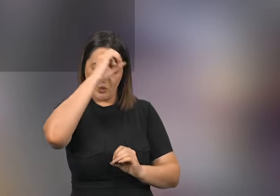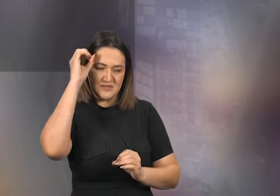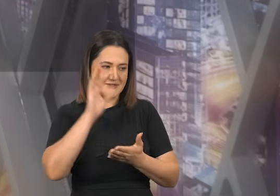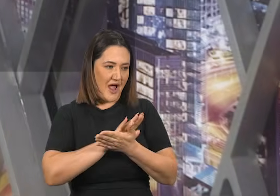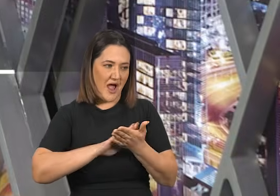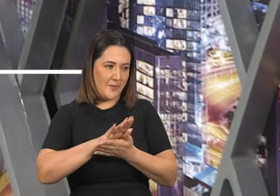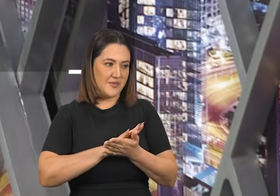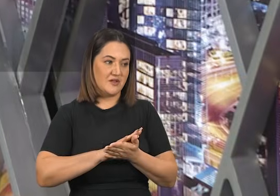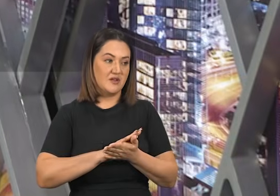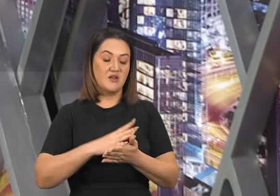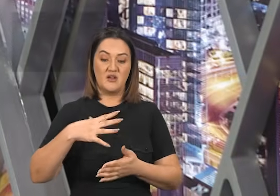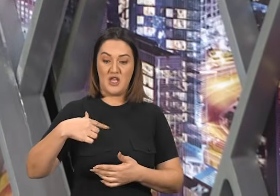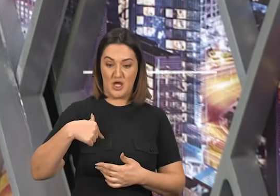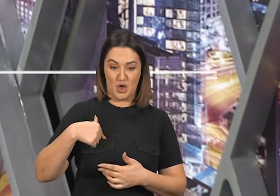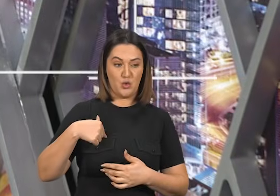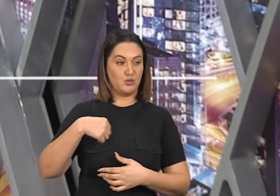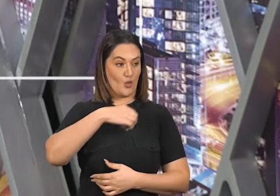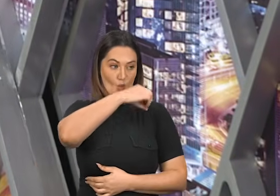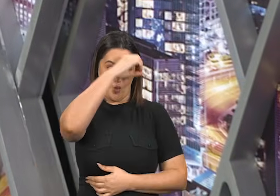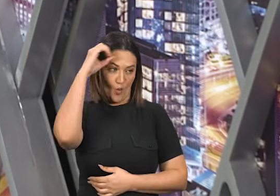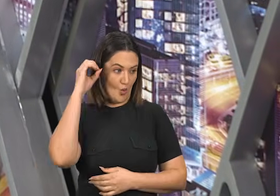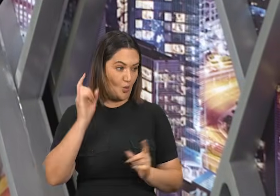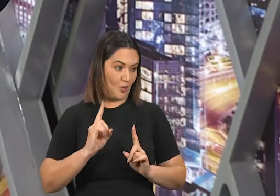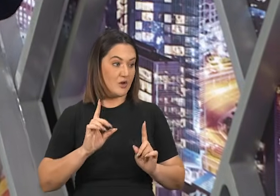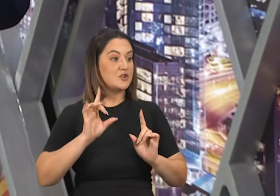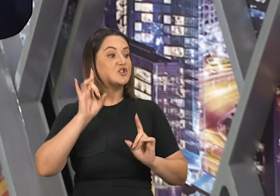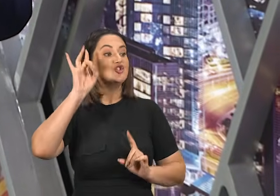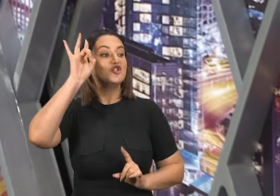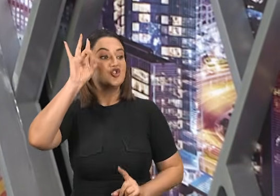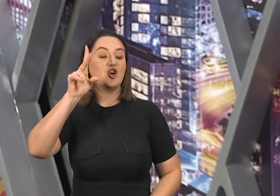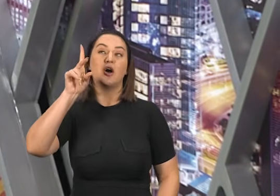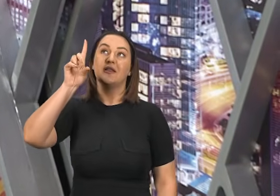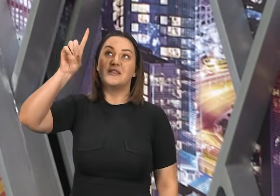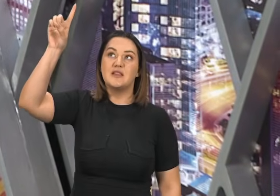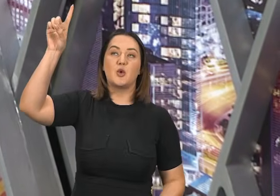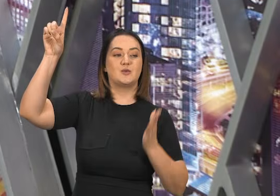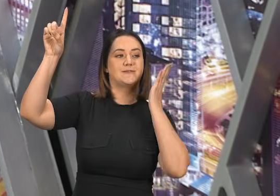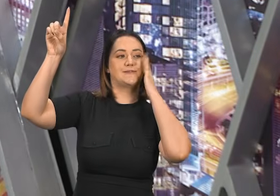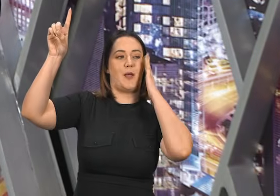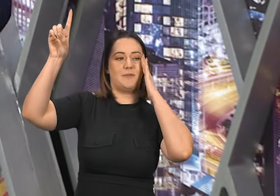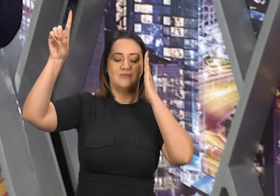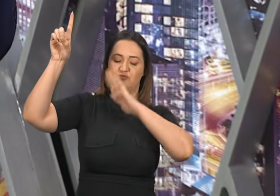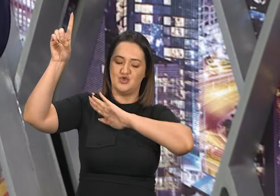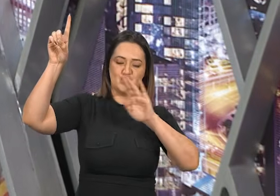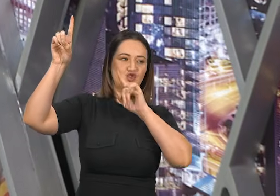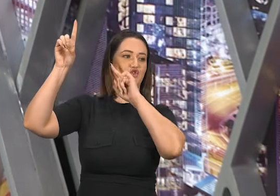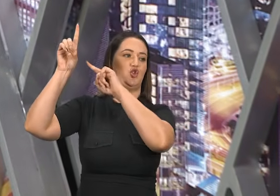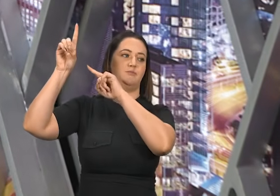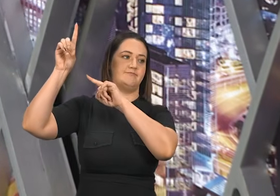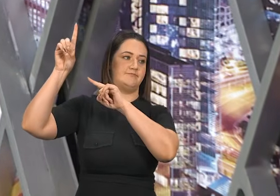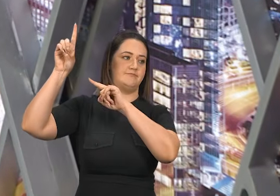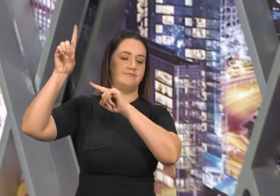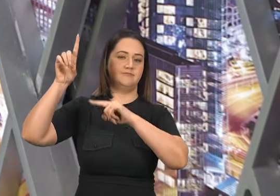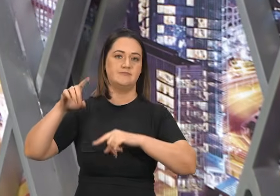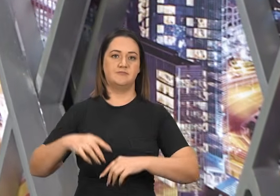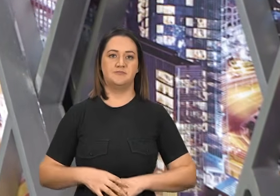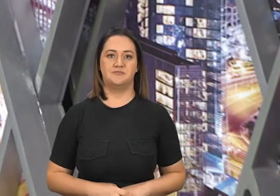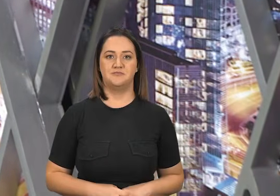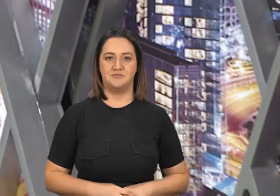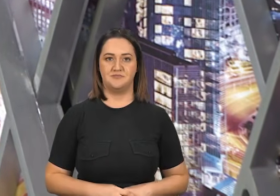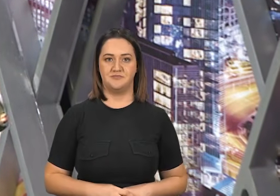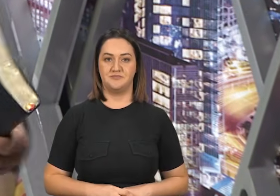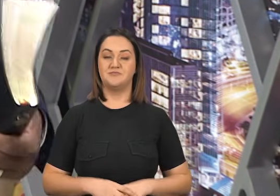Pai. Resposta direta. Quando Jesus vai voltar? Ninguém sabe. Agora aqui entre nós